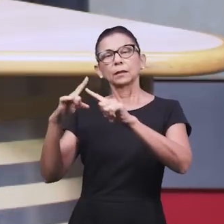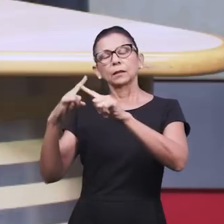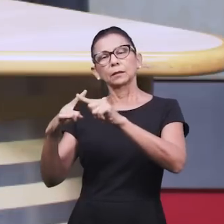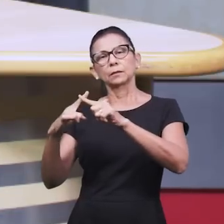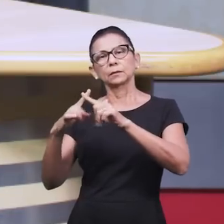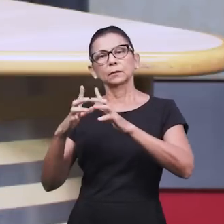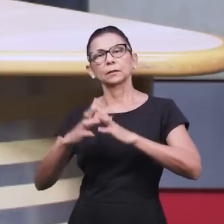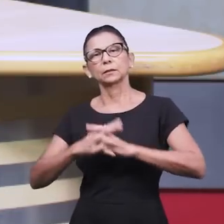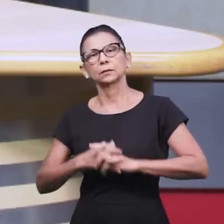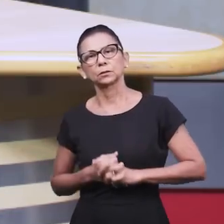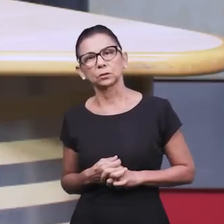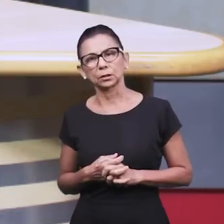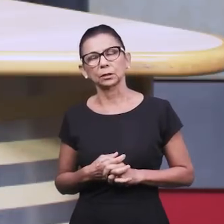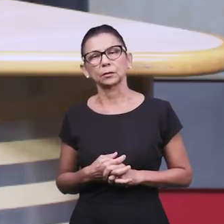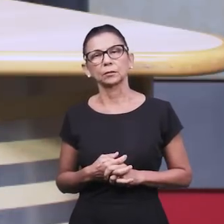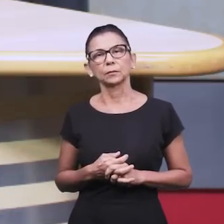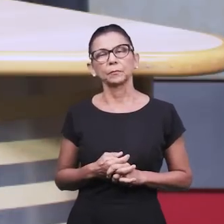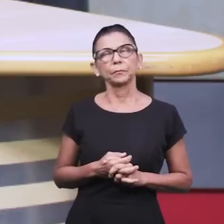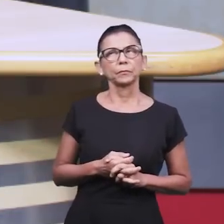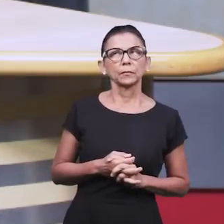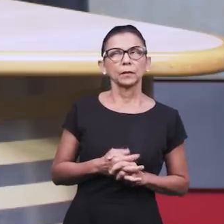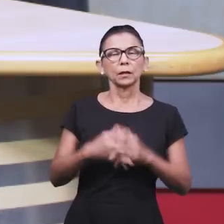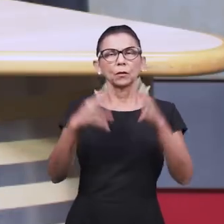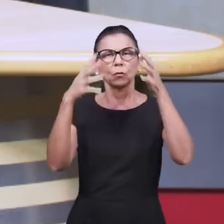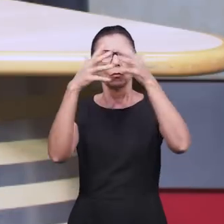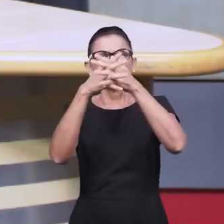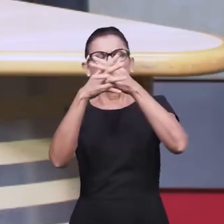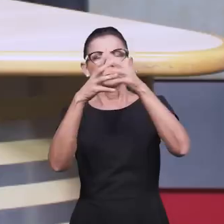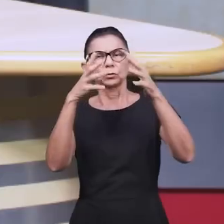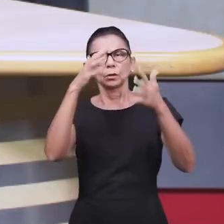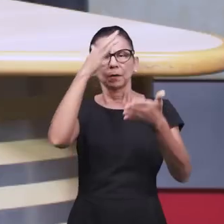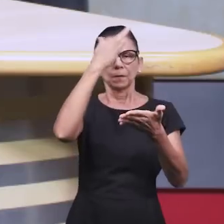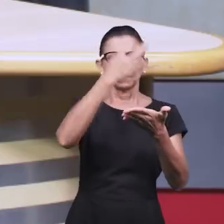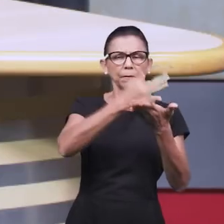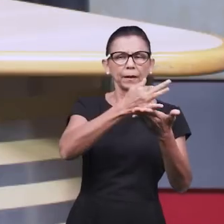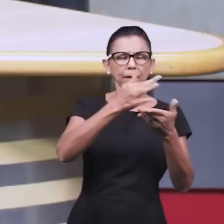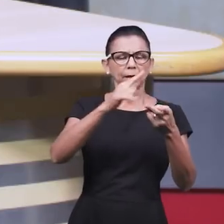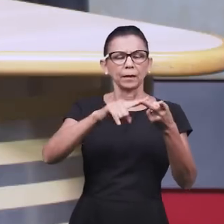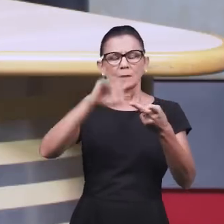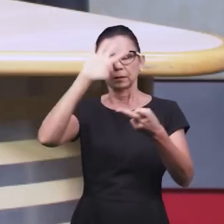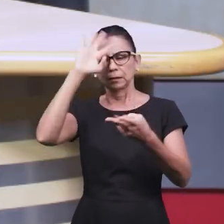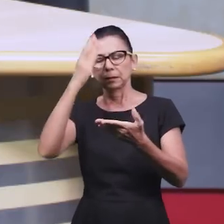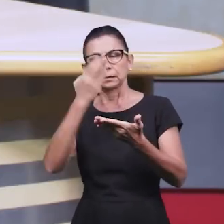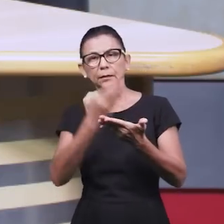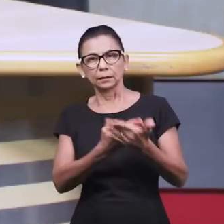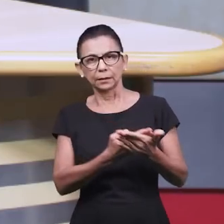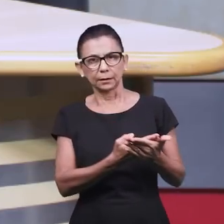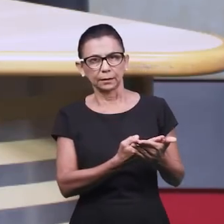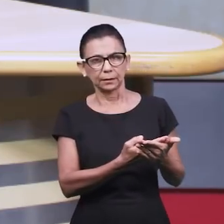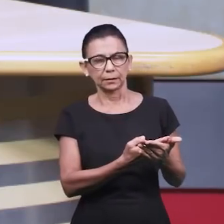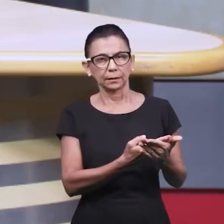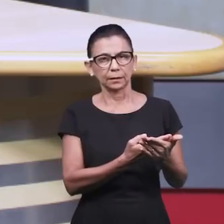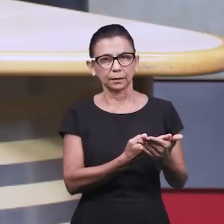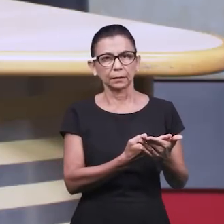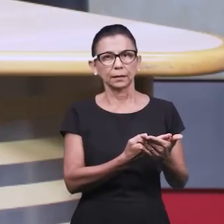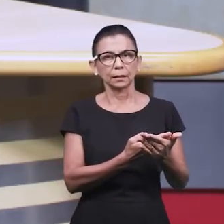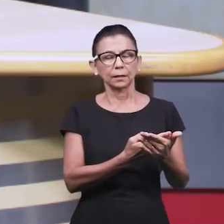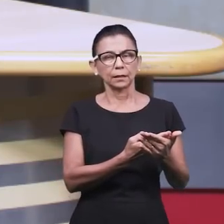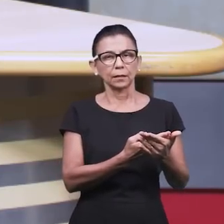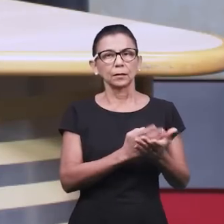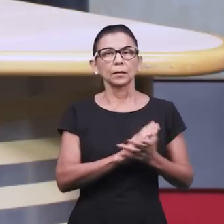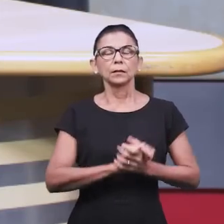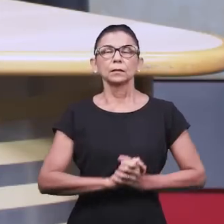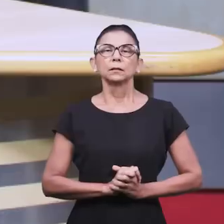Ela dogmatizou a fé como sinônimo de crer. Aí entrou tudo que você...